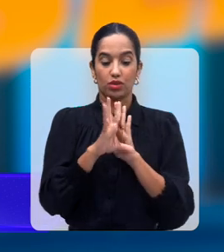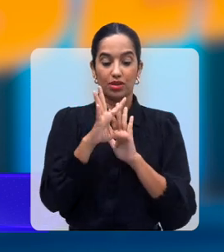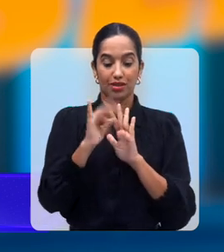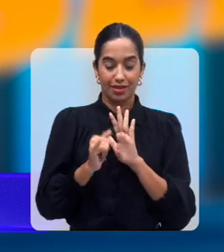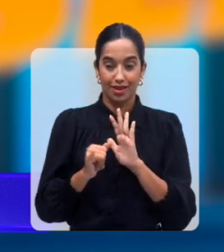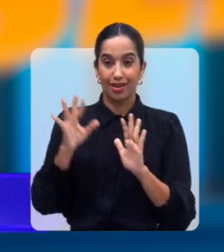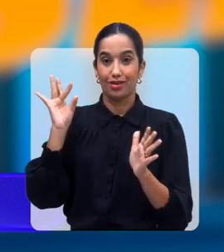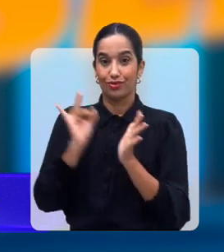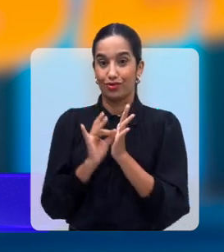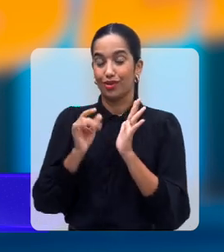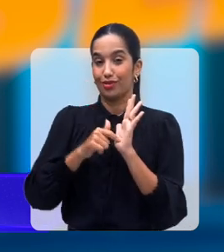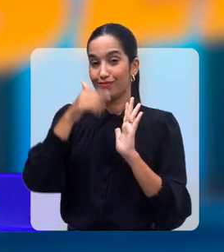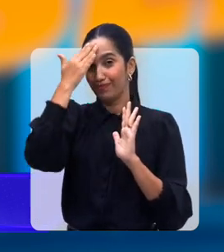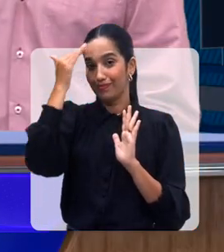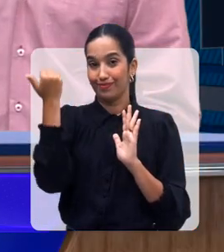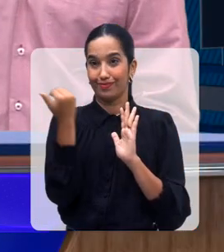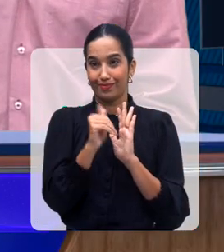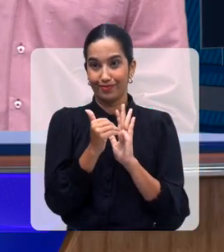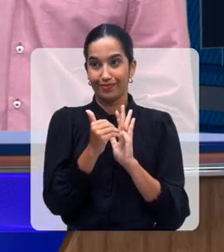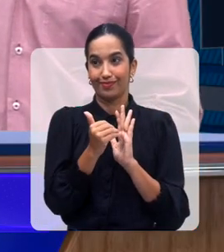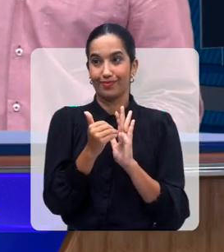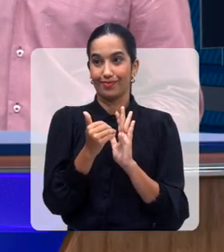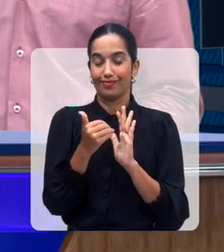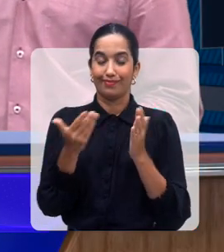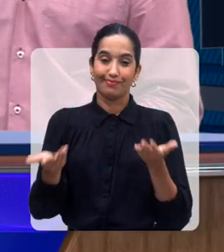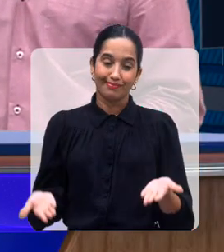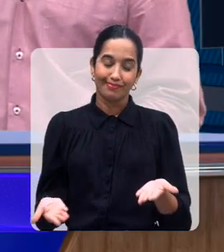outra lei valer.